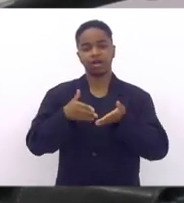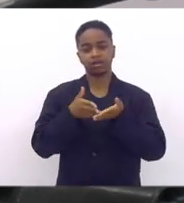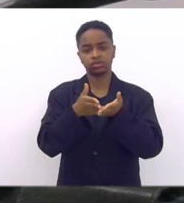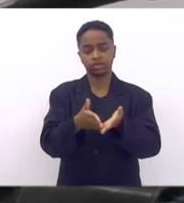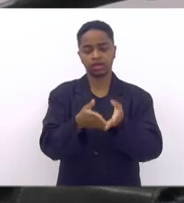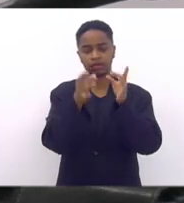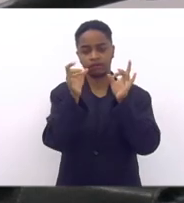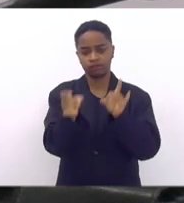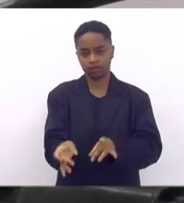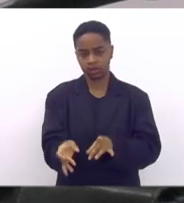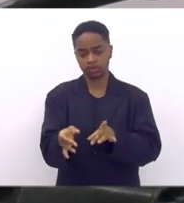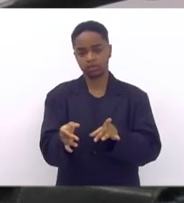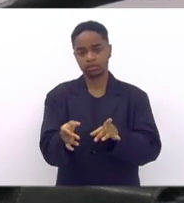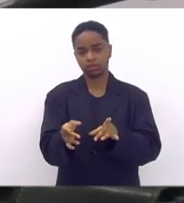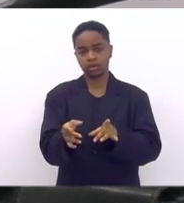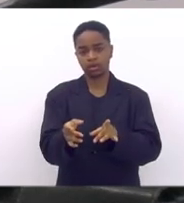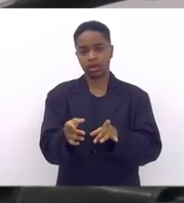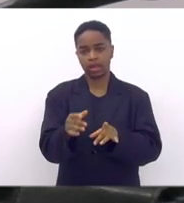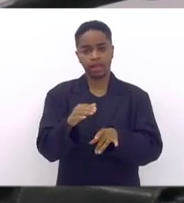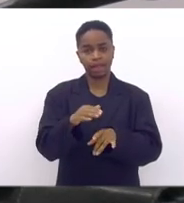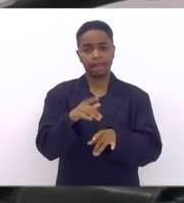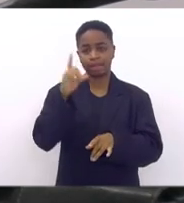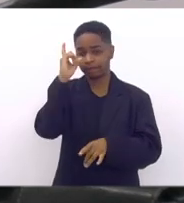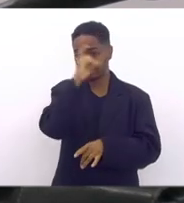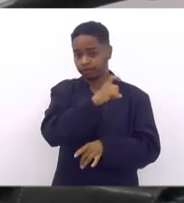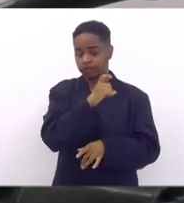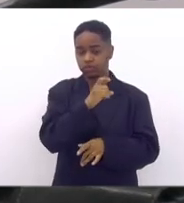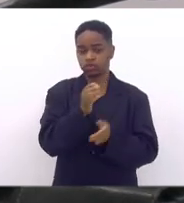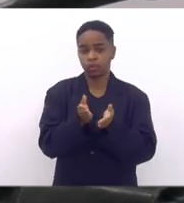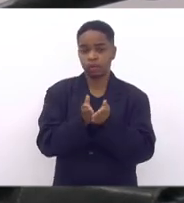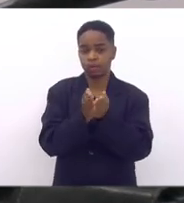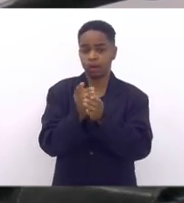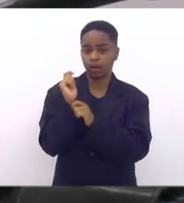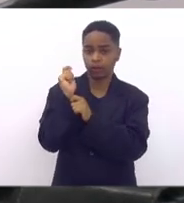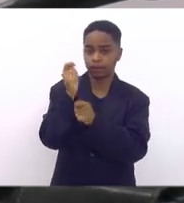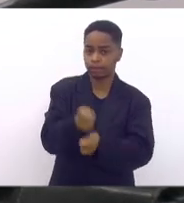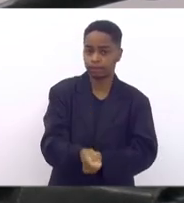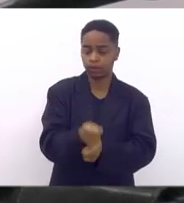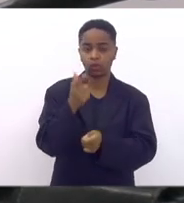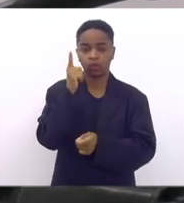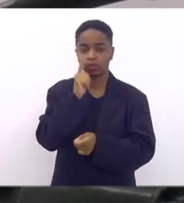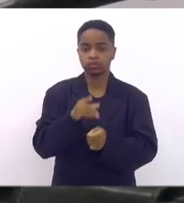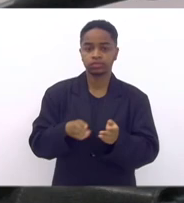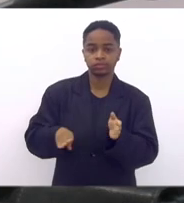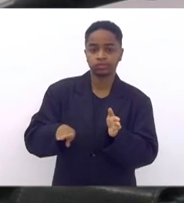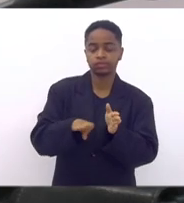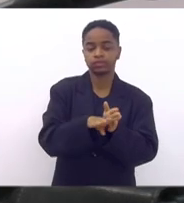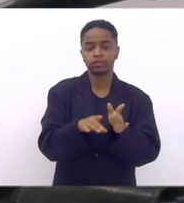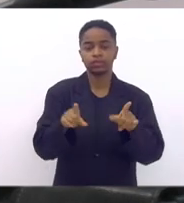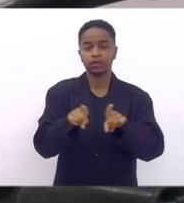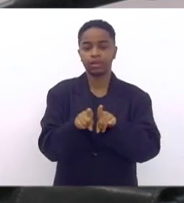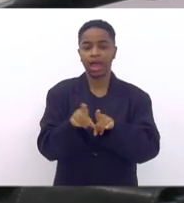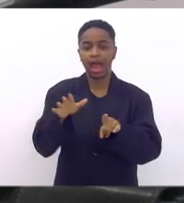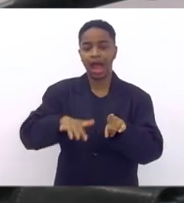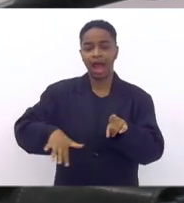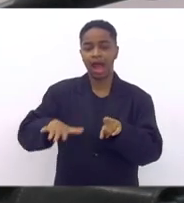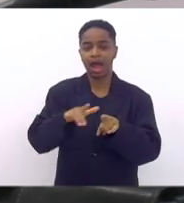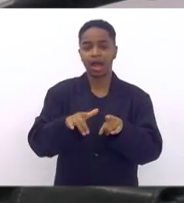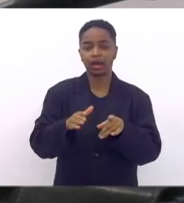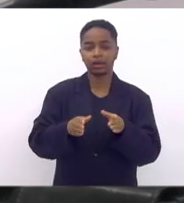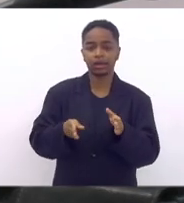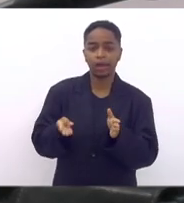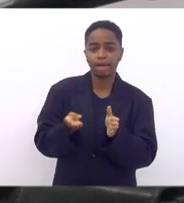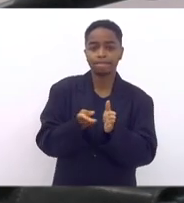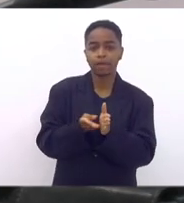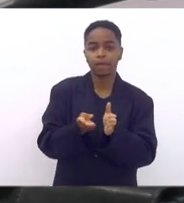abandonadas dificultam o acesso de barcos de pesca ao C diminuindo a área de atracação e obrigando os